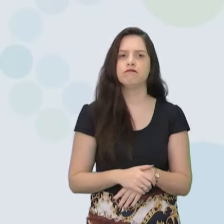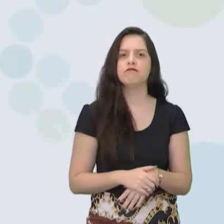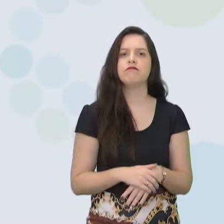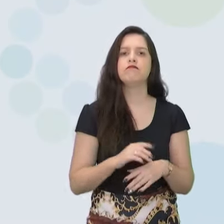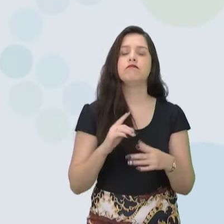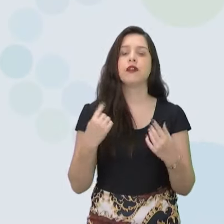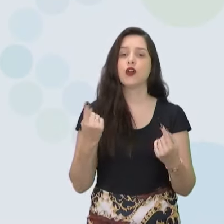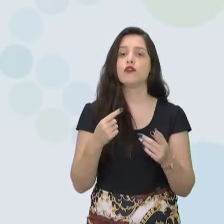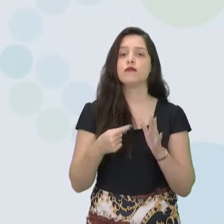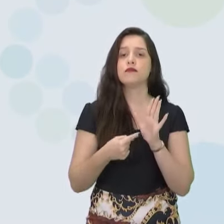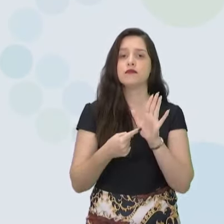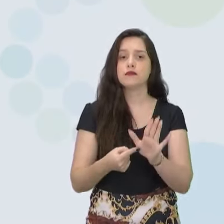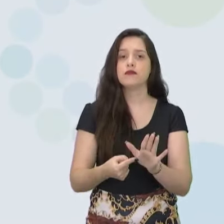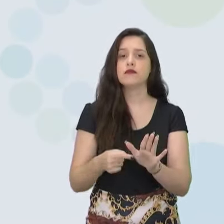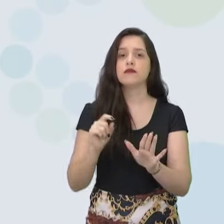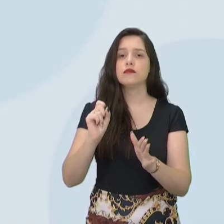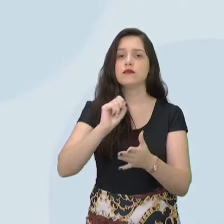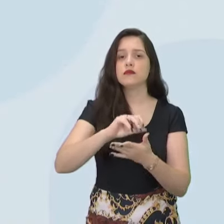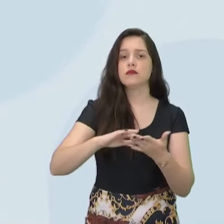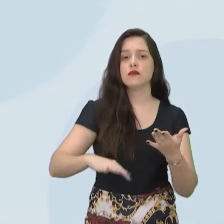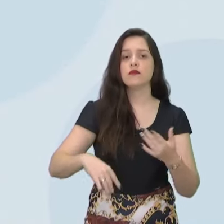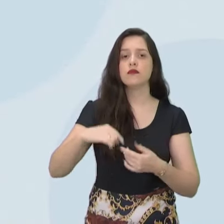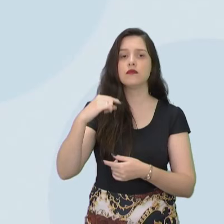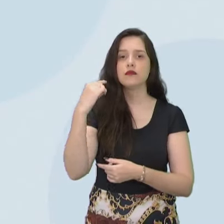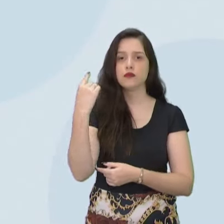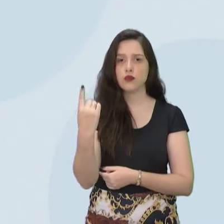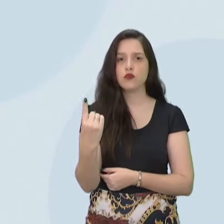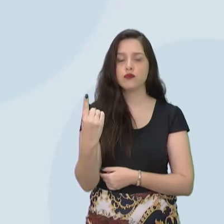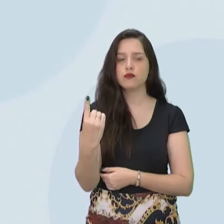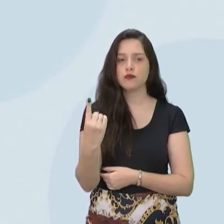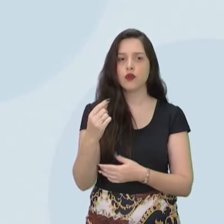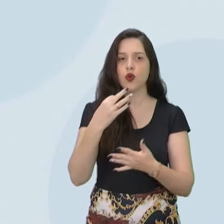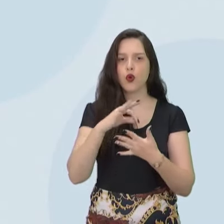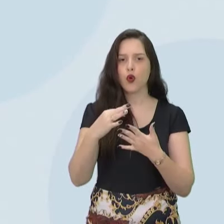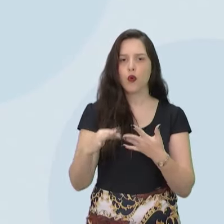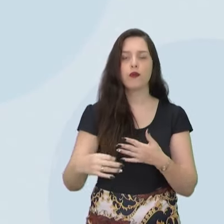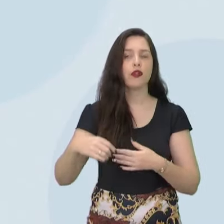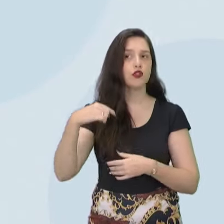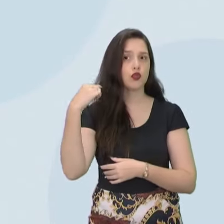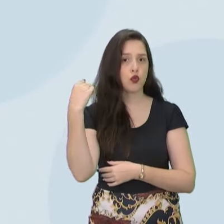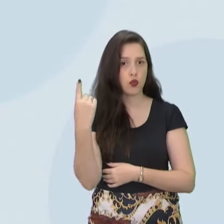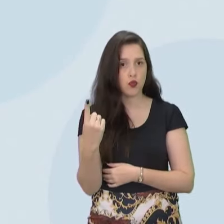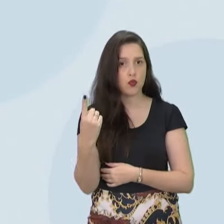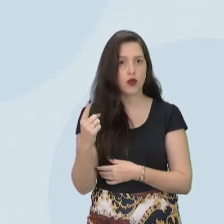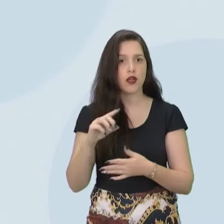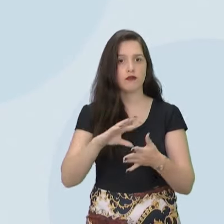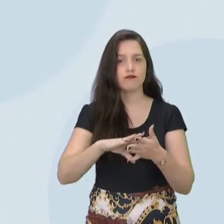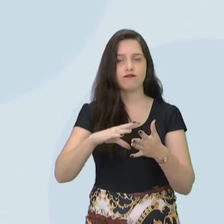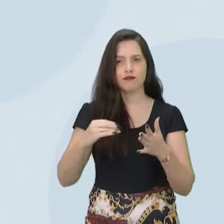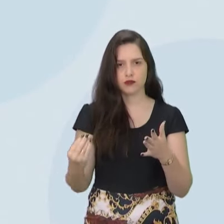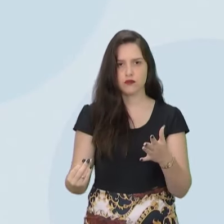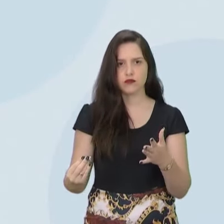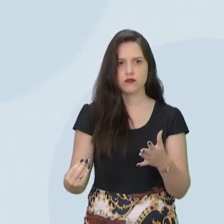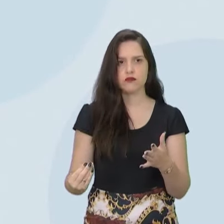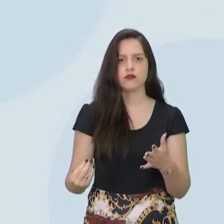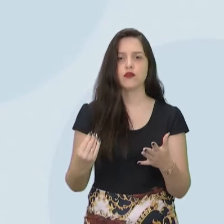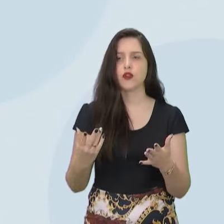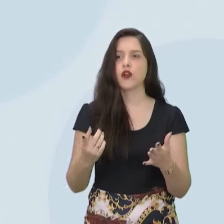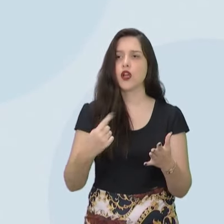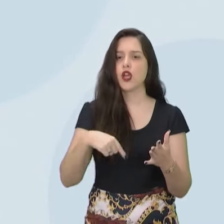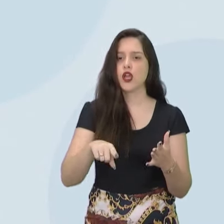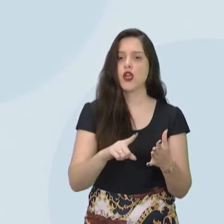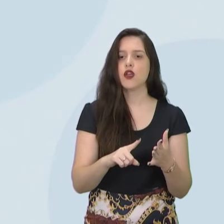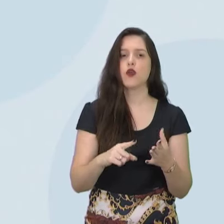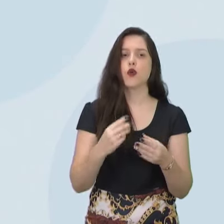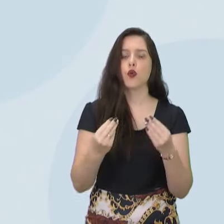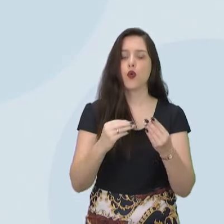para vocês a atividade 1 do componente 1 dessa unidade curricular, números também importam. O componente 1,